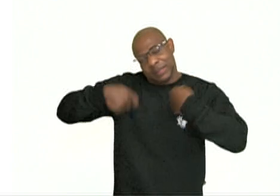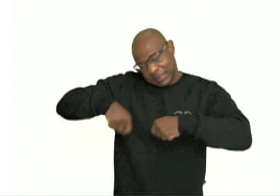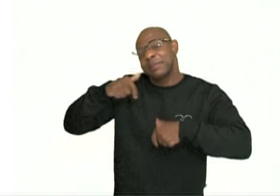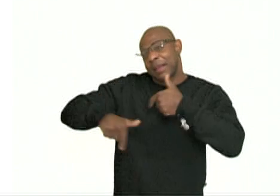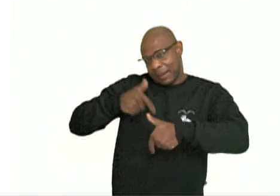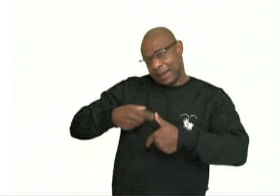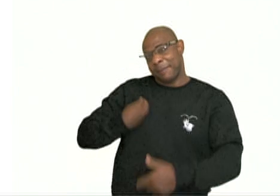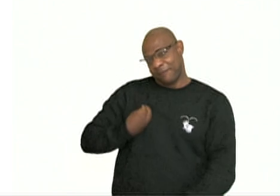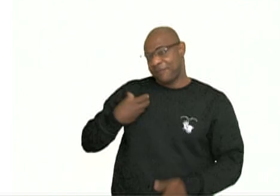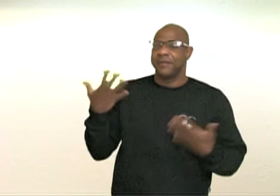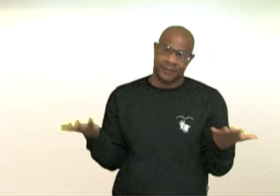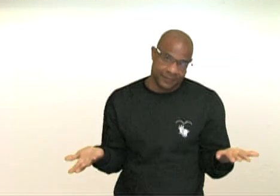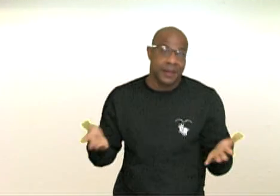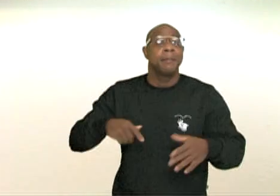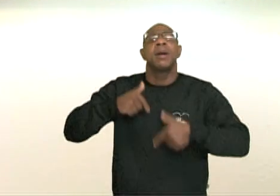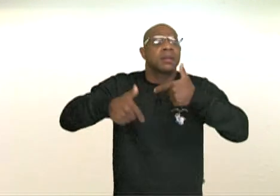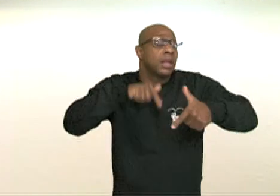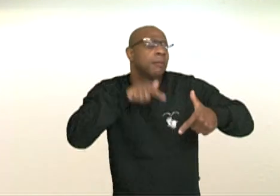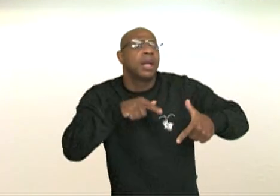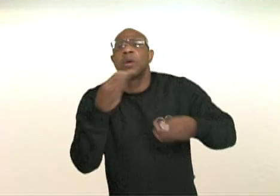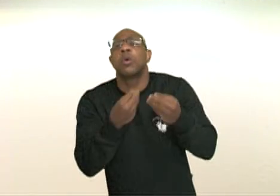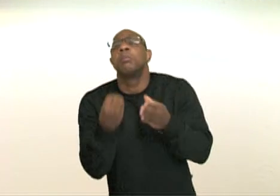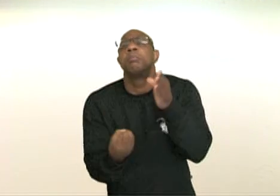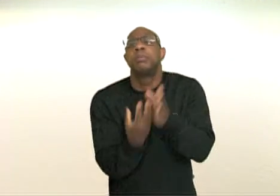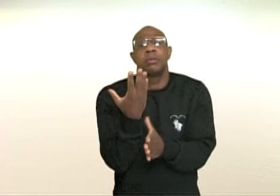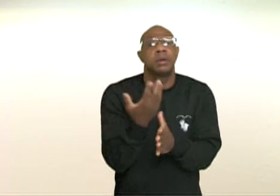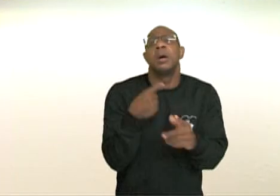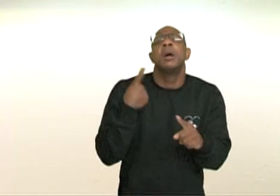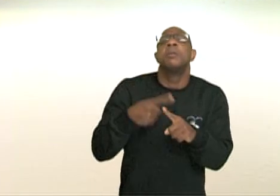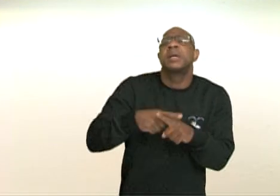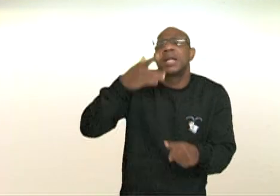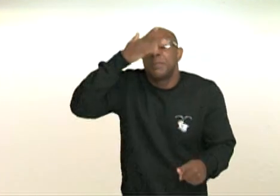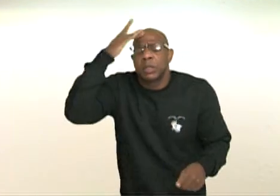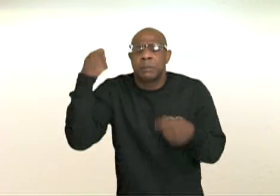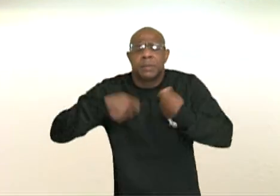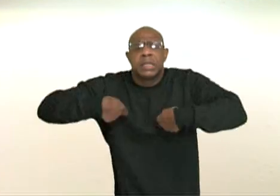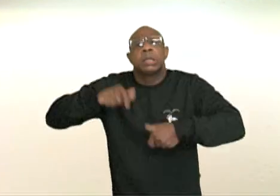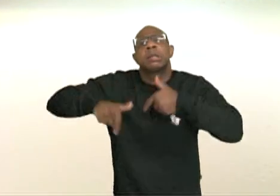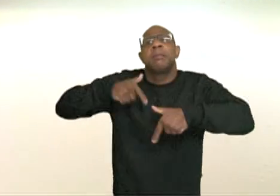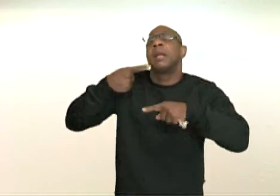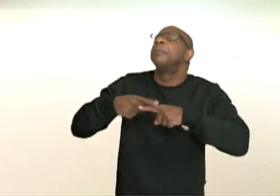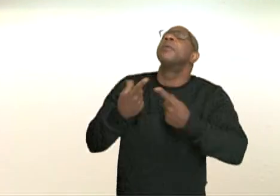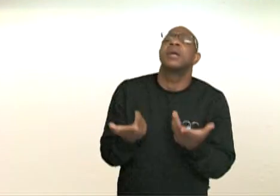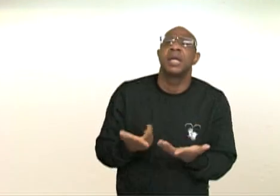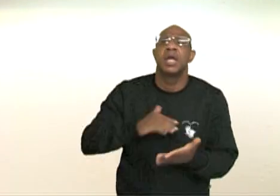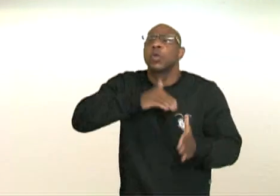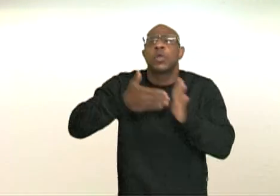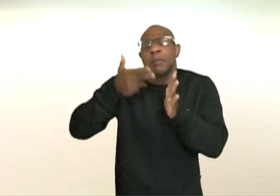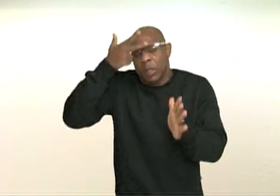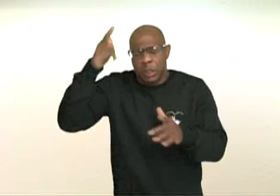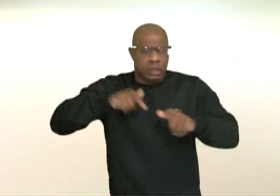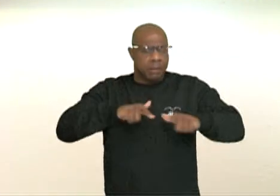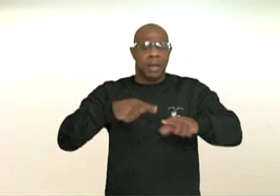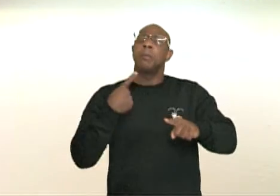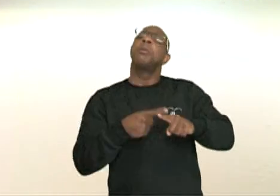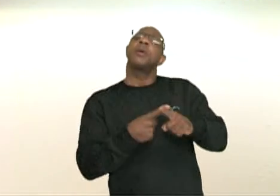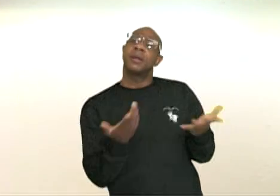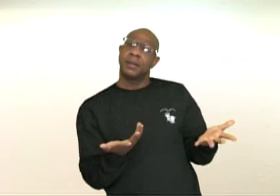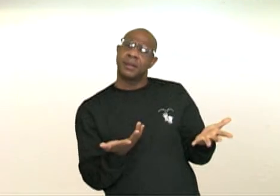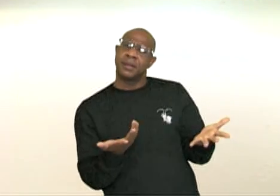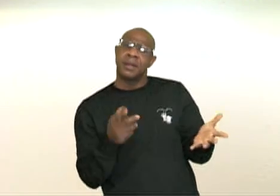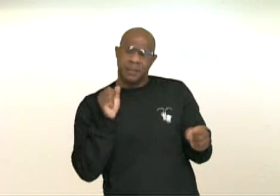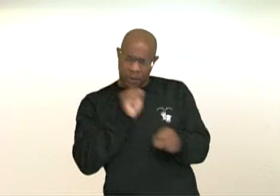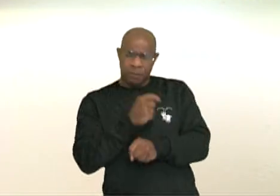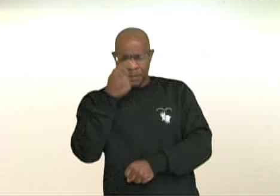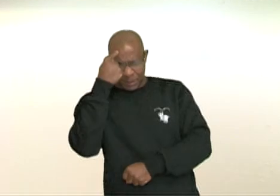sobreviver. Mas esse trabalho, de onde surgiu? Por que todas as pessoas precisam trabalhar? Por que todo mundo trabalha, né? Já pararam para pensar sobre